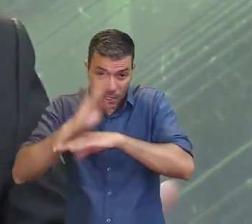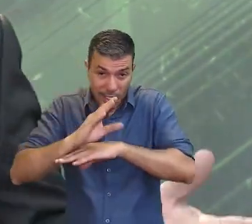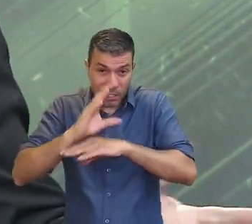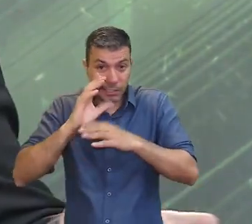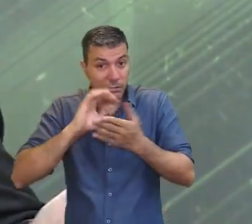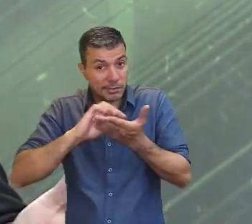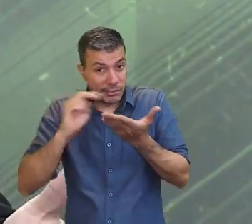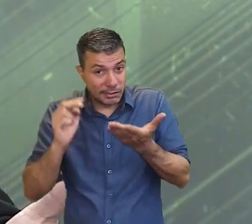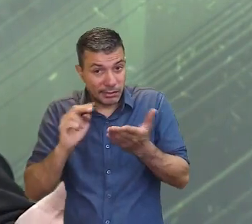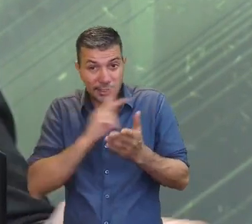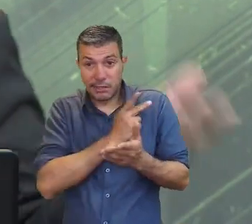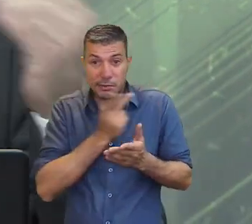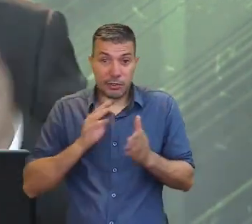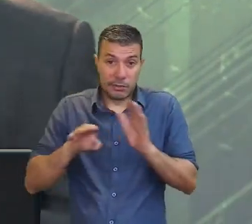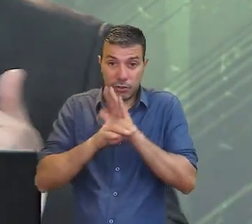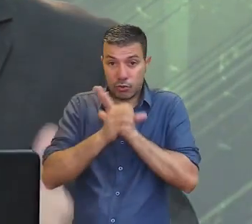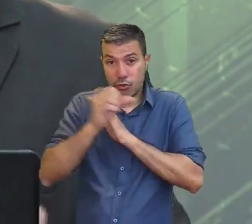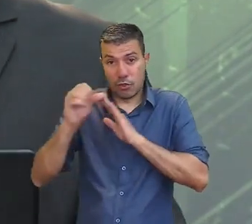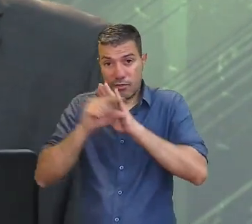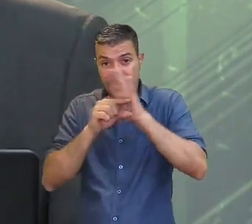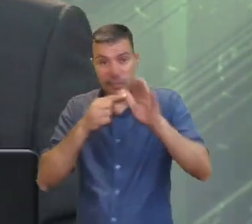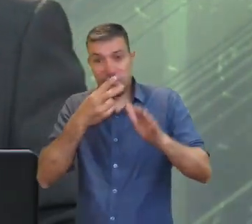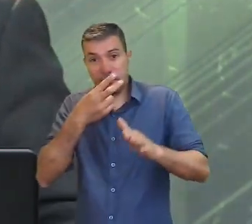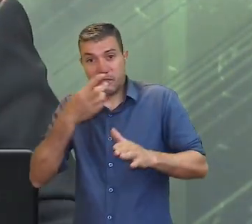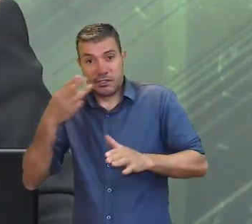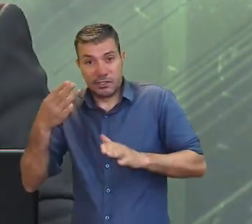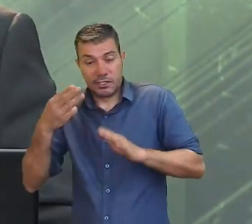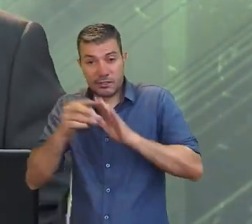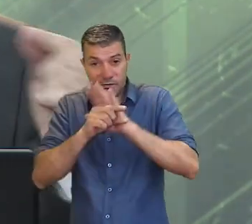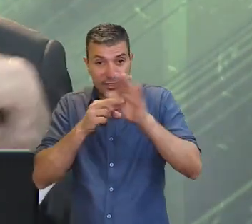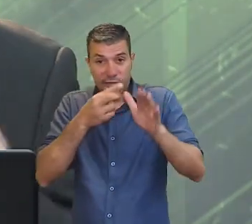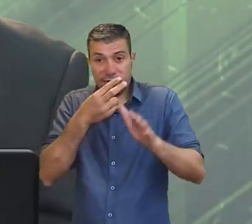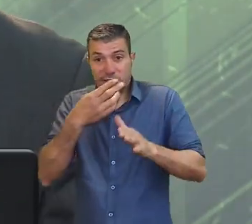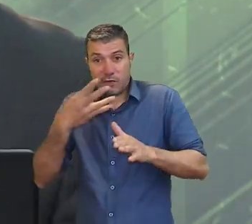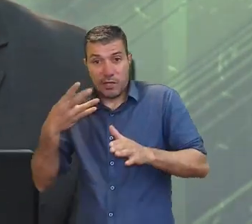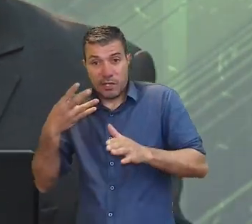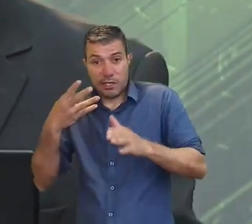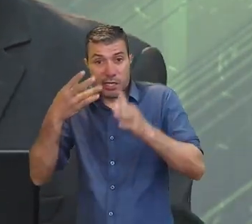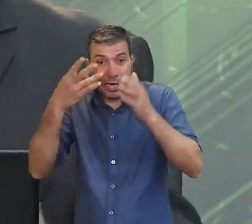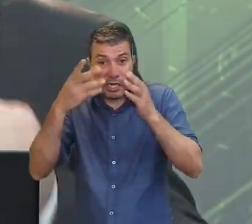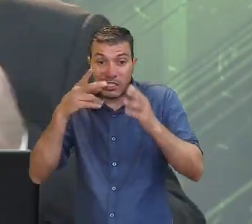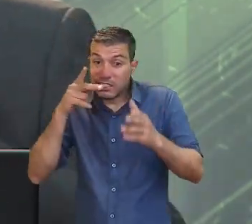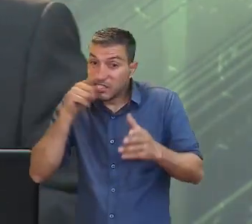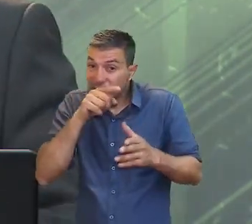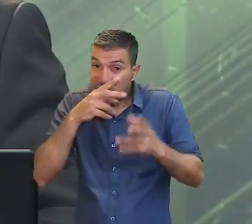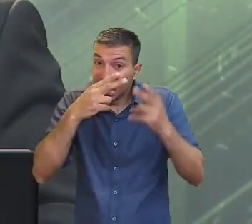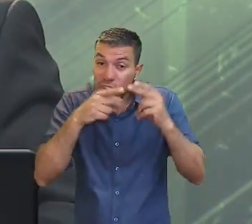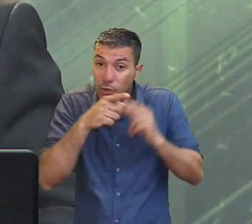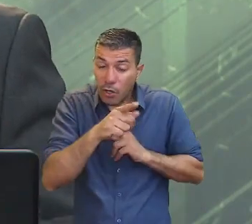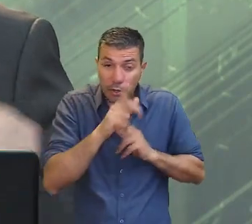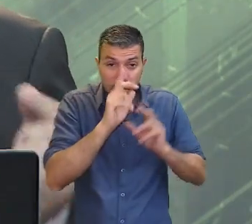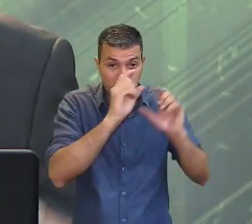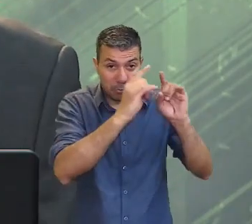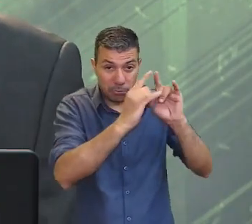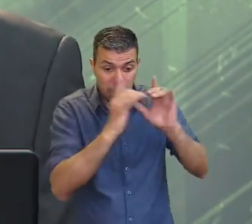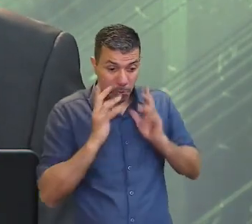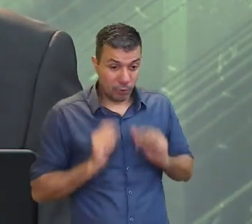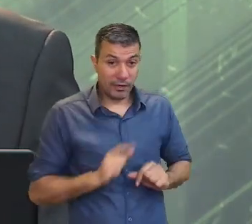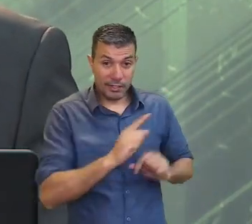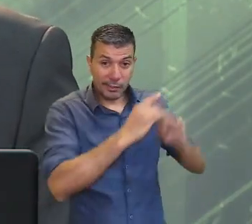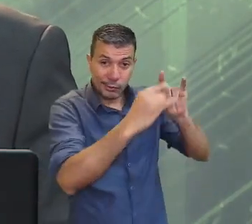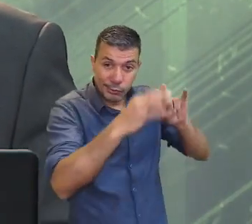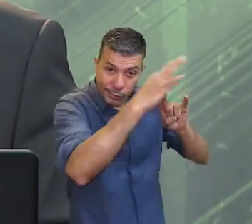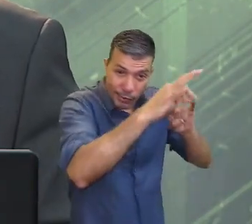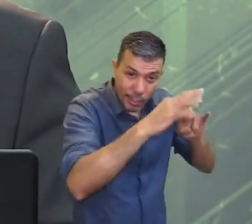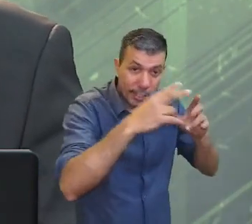pode conferir em Hebreus capítulo 9, versos 23 e 24, assim como na purificação do santuário terrestre nos dias do Antigo